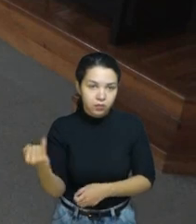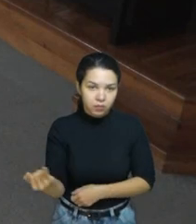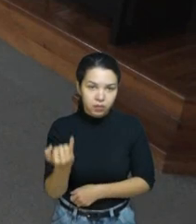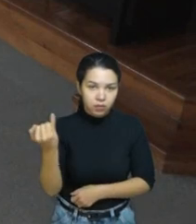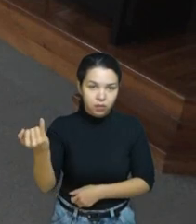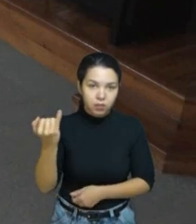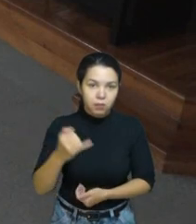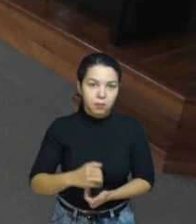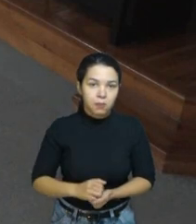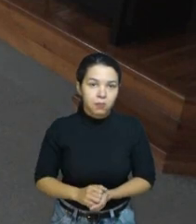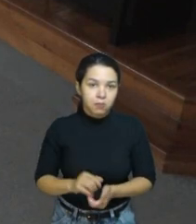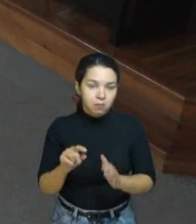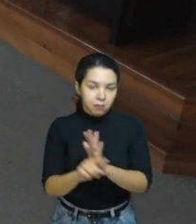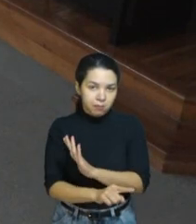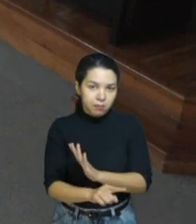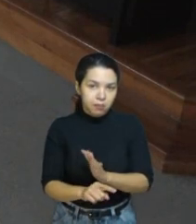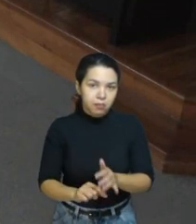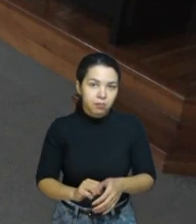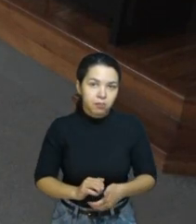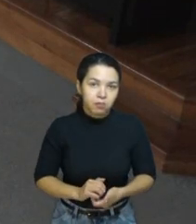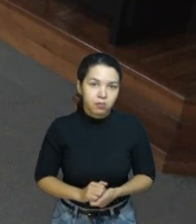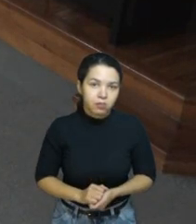te colocar uma pergunta.